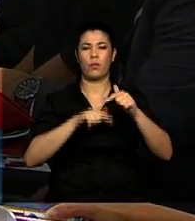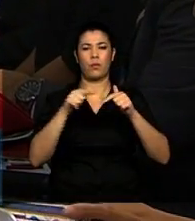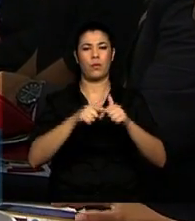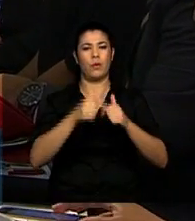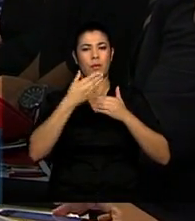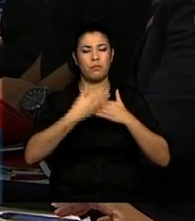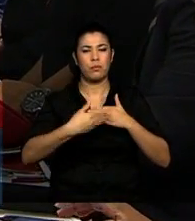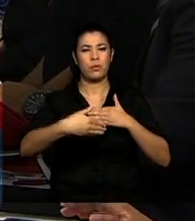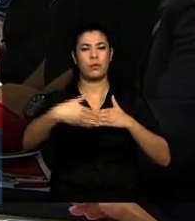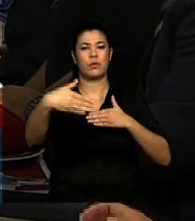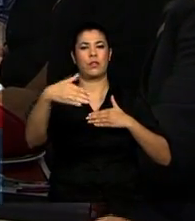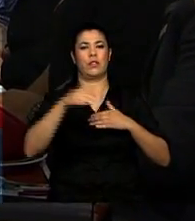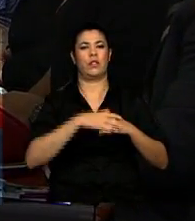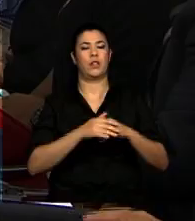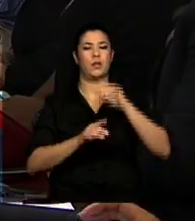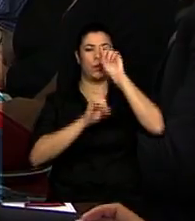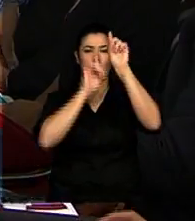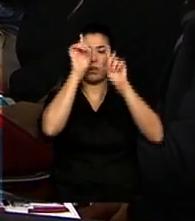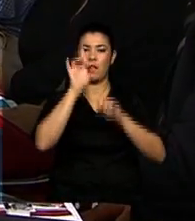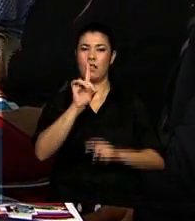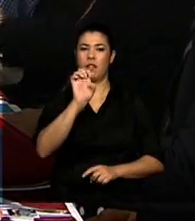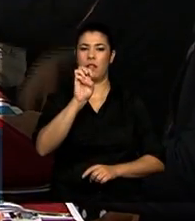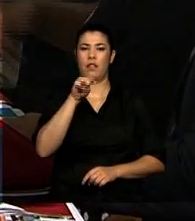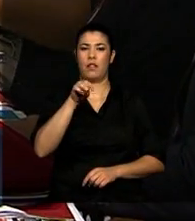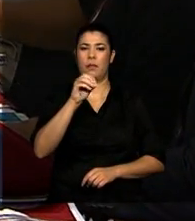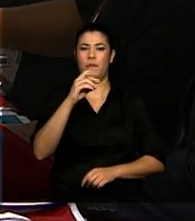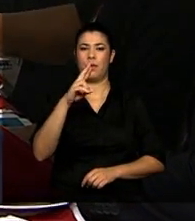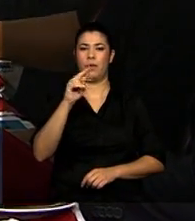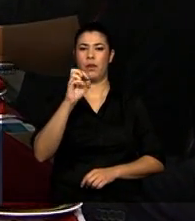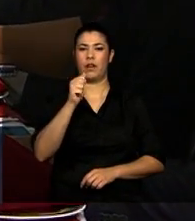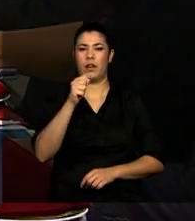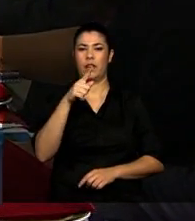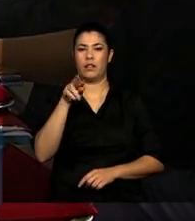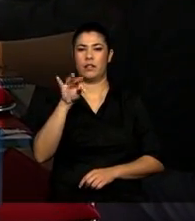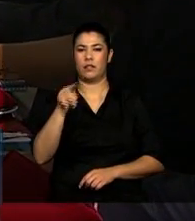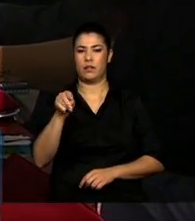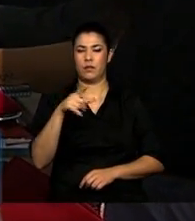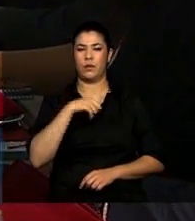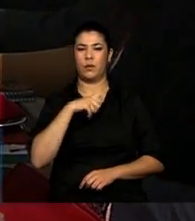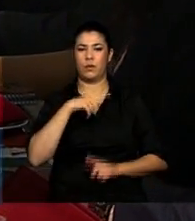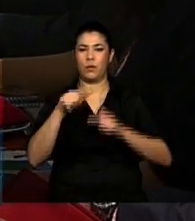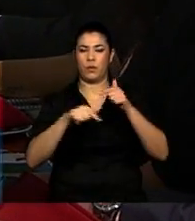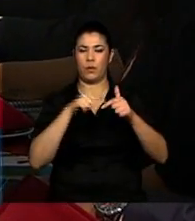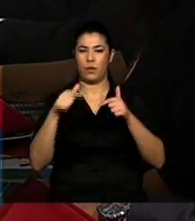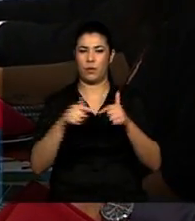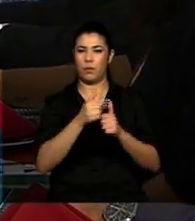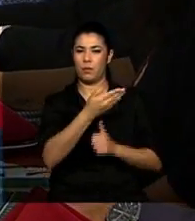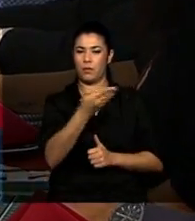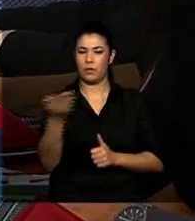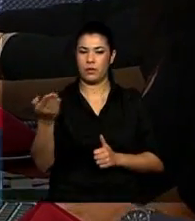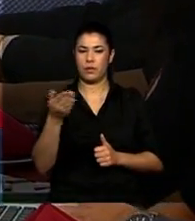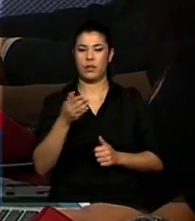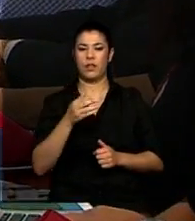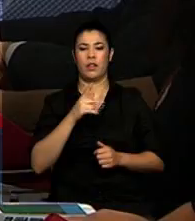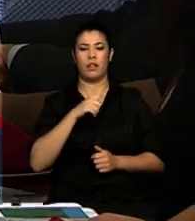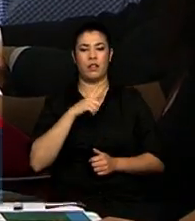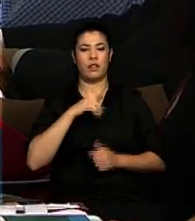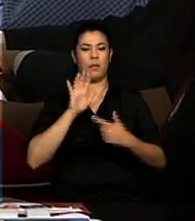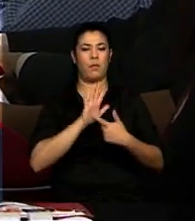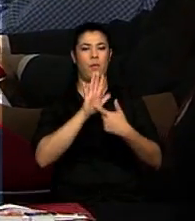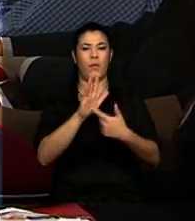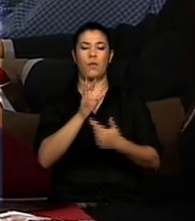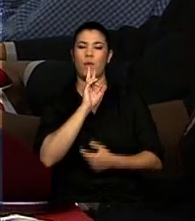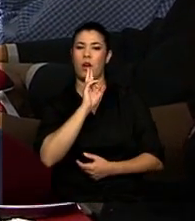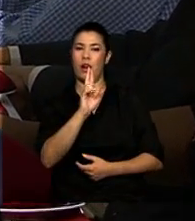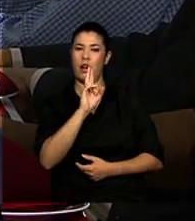de qualificação da Democracia brasileira eh com o trabalho de vocês vocês têm respondido aquilo que